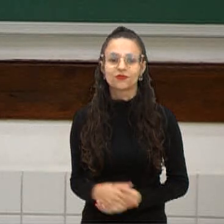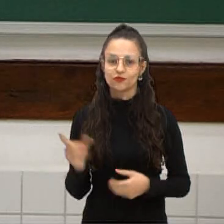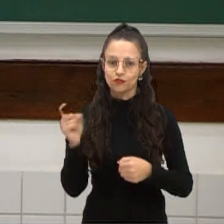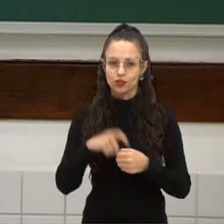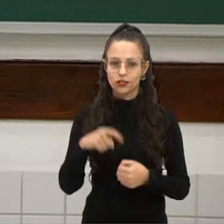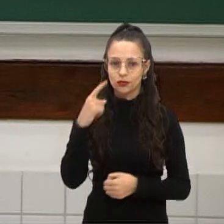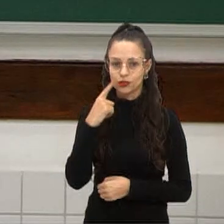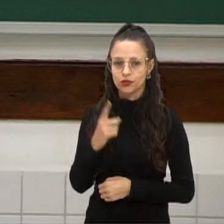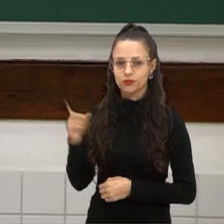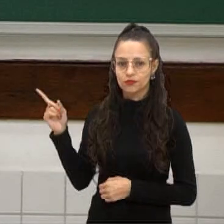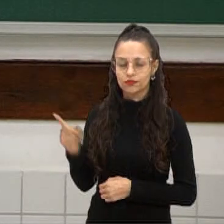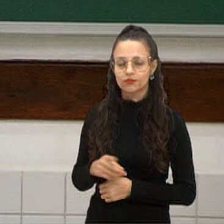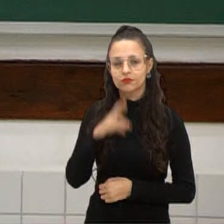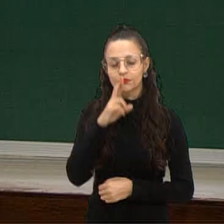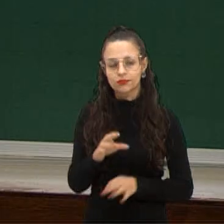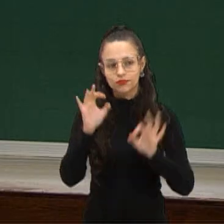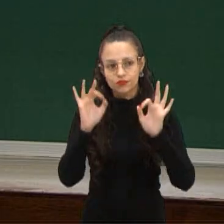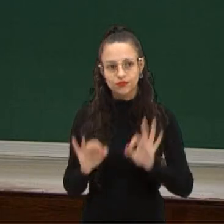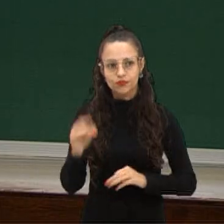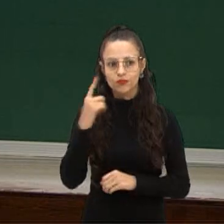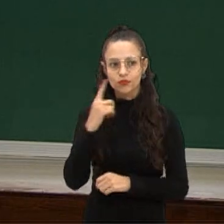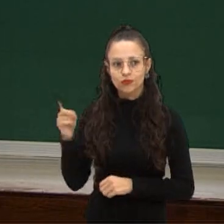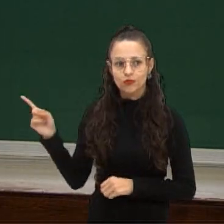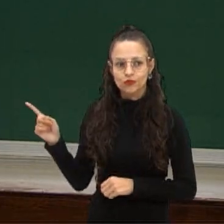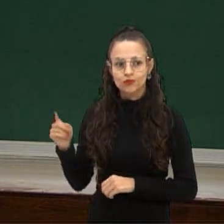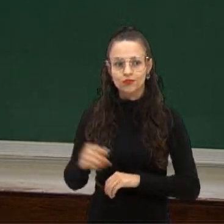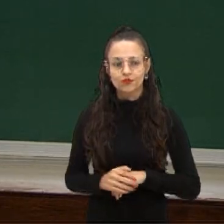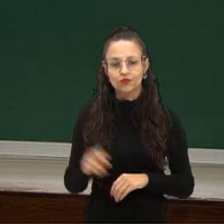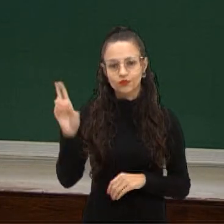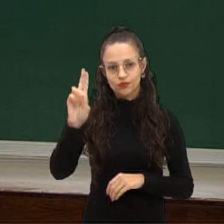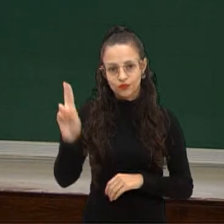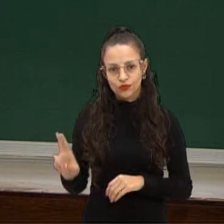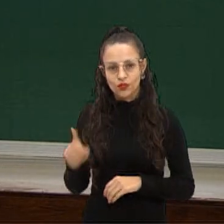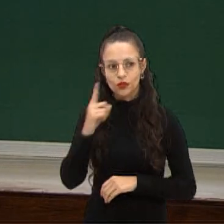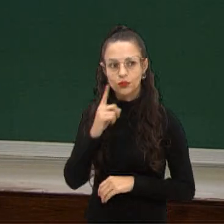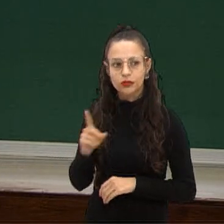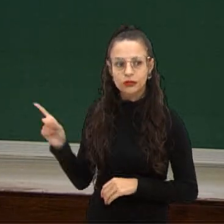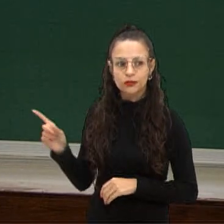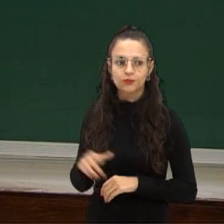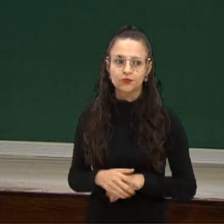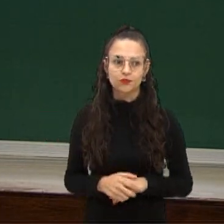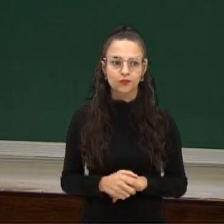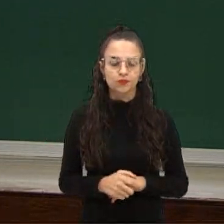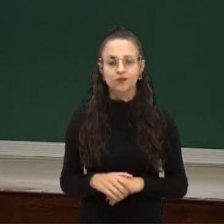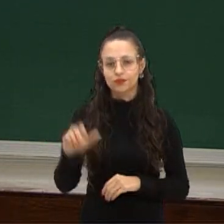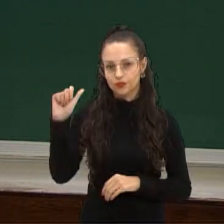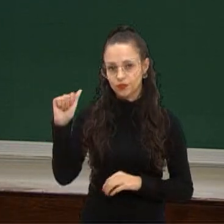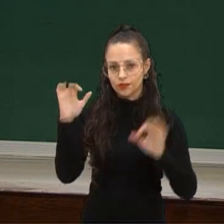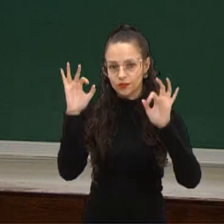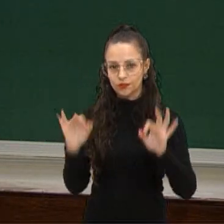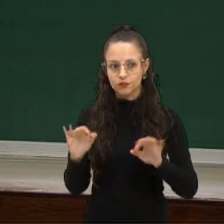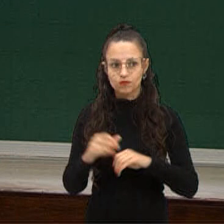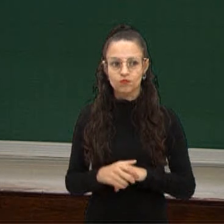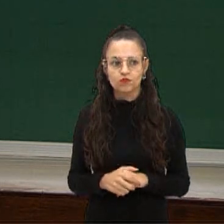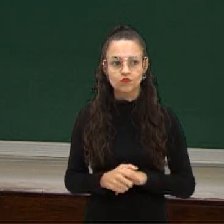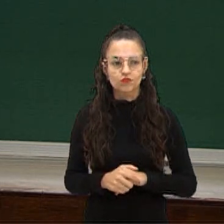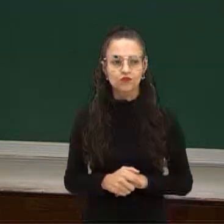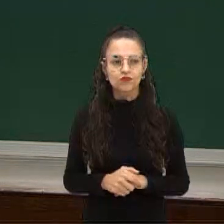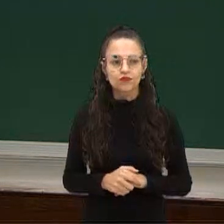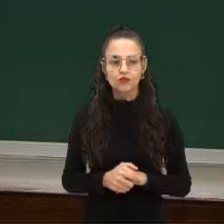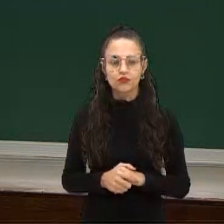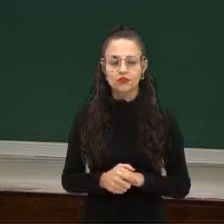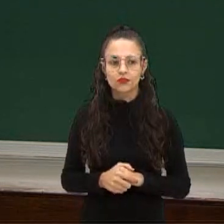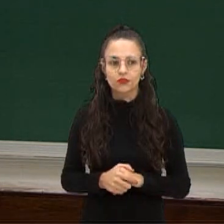Voltamos aqui, né, pessoal? Então, lógico que a gente está falando aquele esquema, só voltar ali atrás, que é o tímpano, o dintel, o C arquivoltas, né?